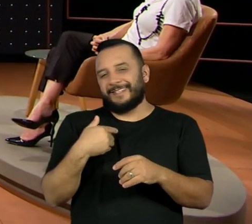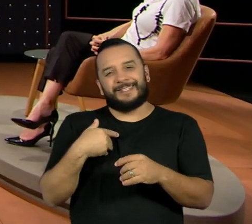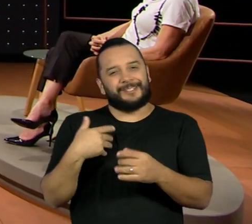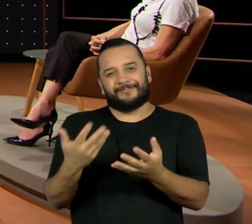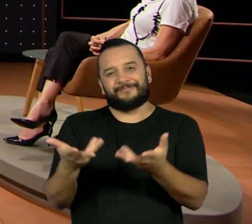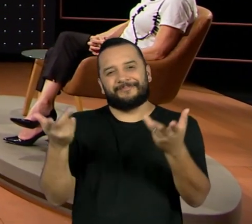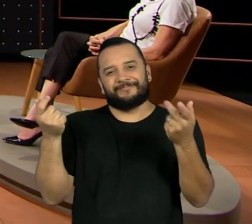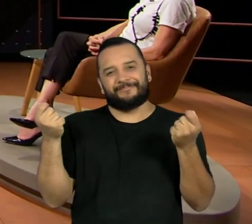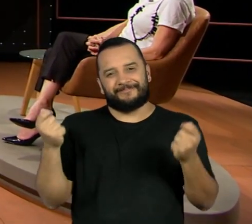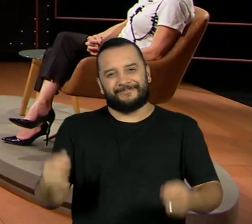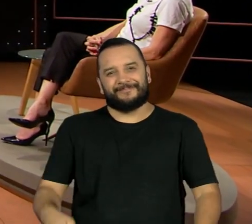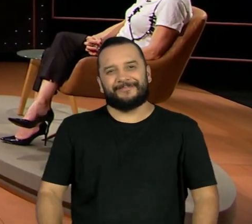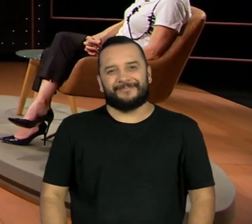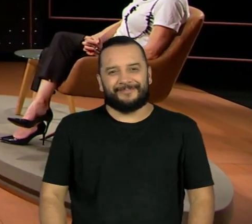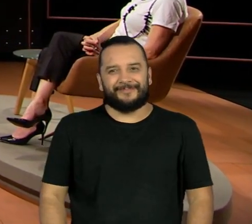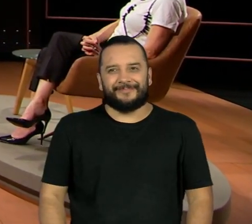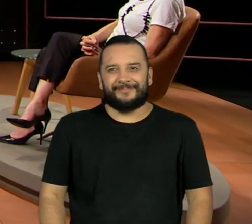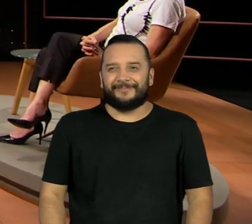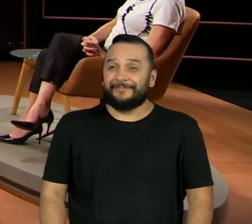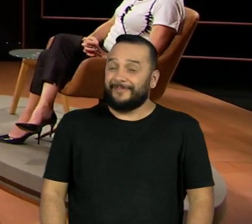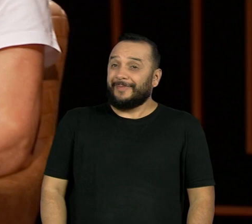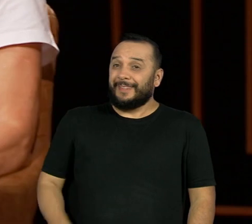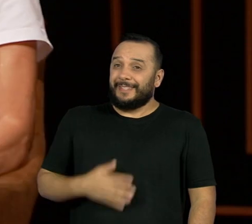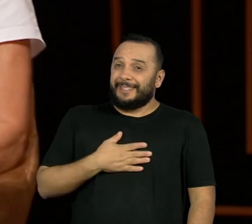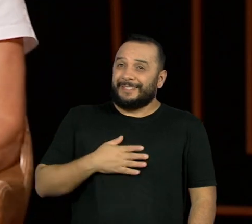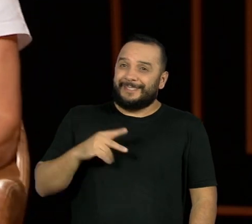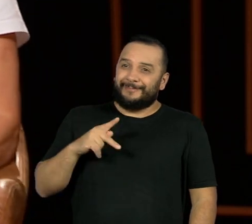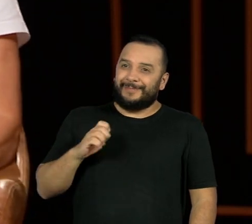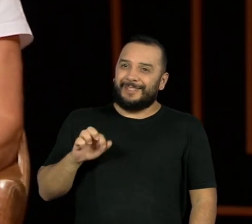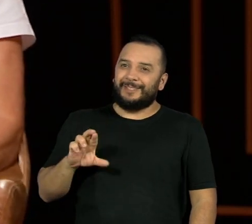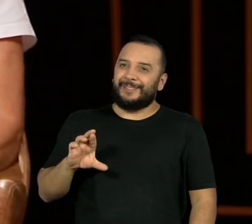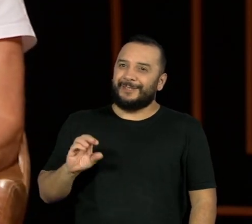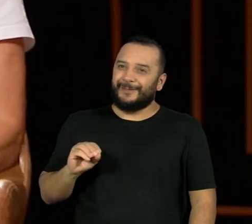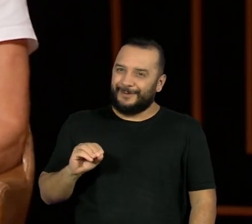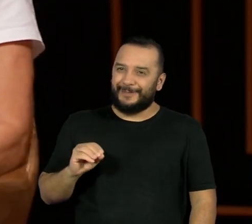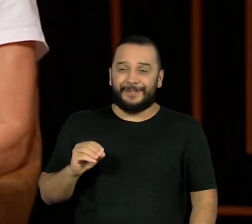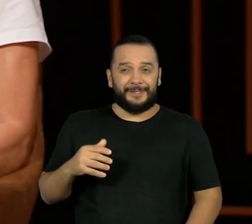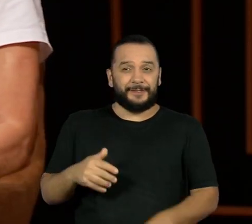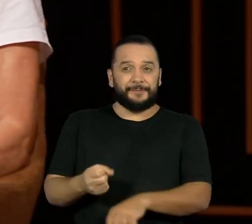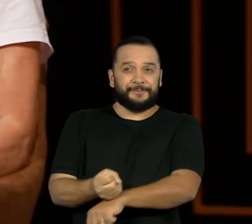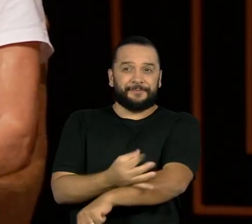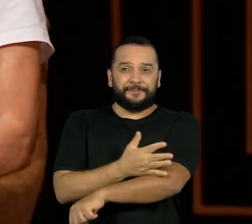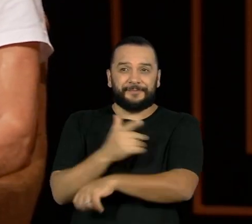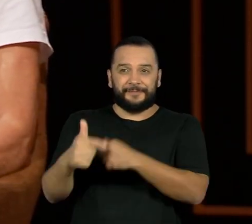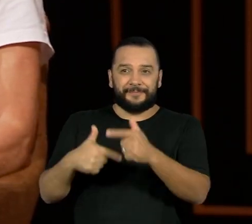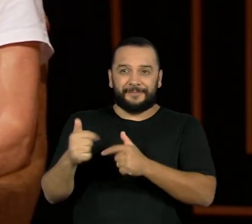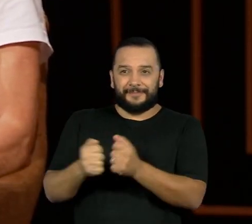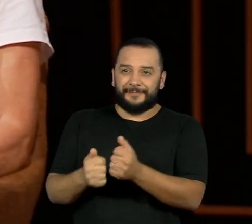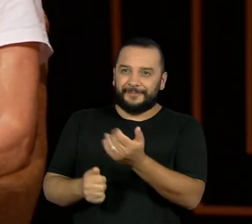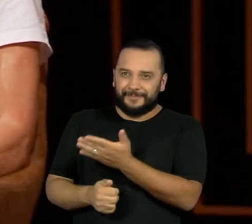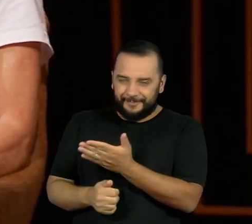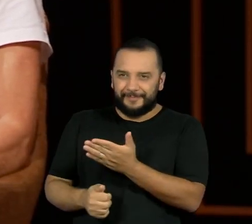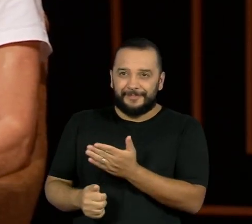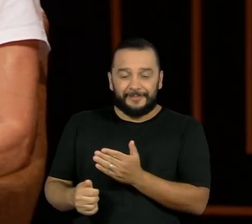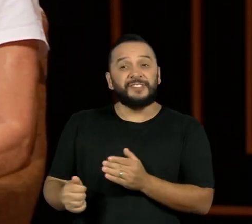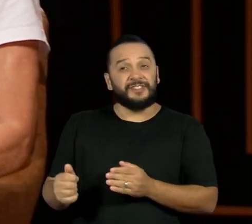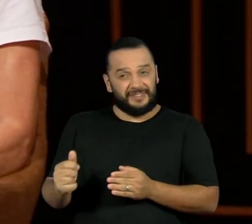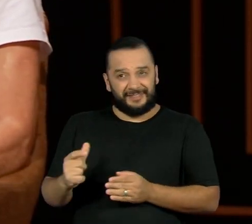maravilhosa. Oh, Pedro, foi uma emoção trabalhar com essa turma. Bati de frente com eles, mas valeu a